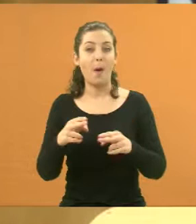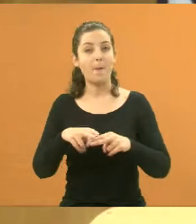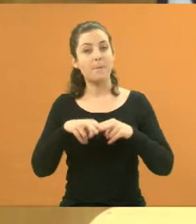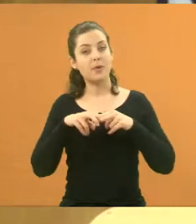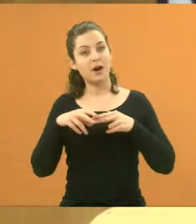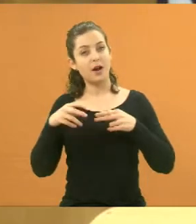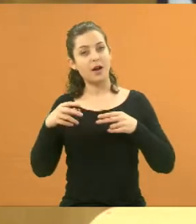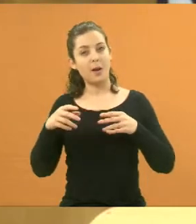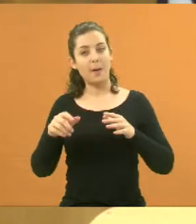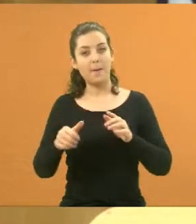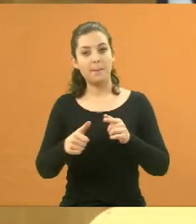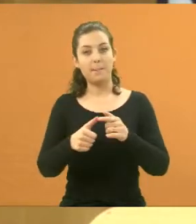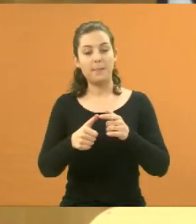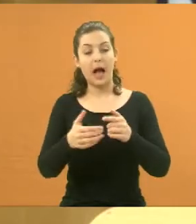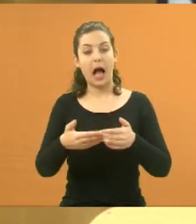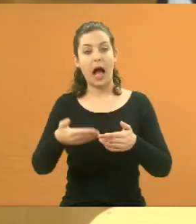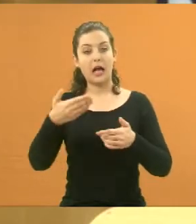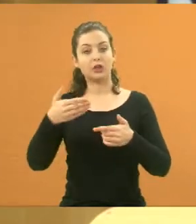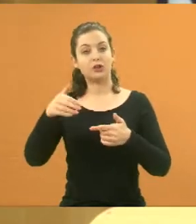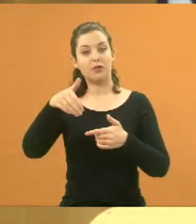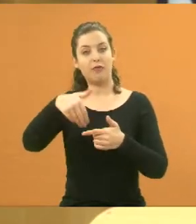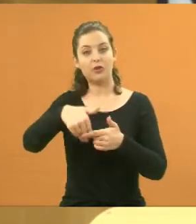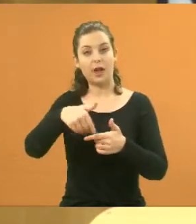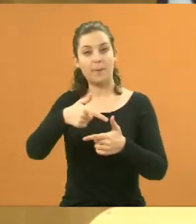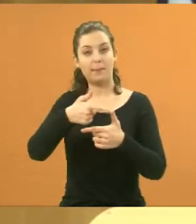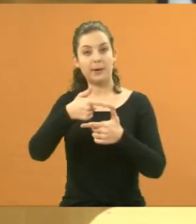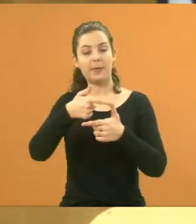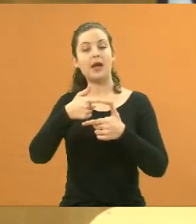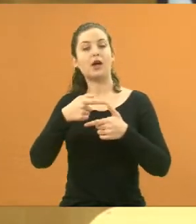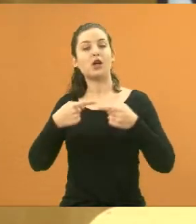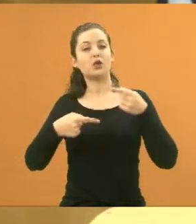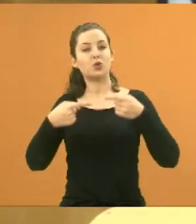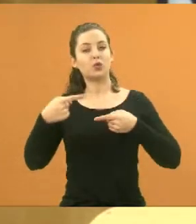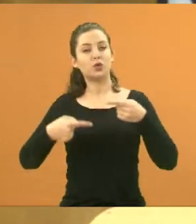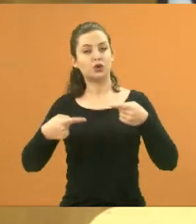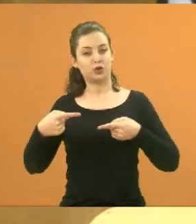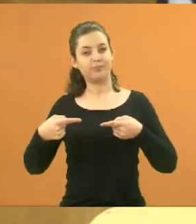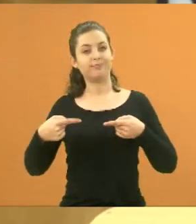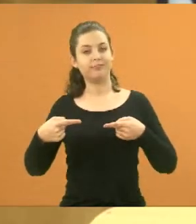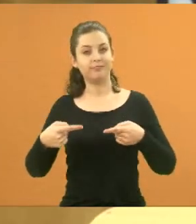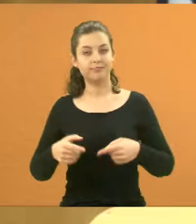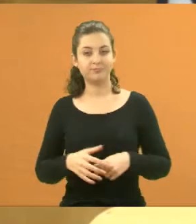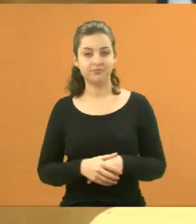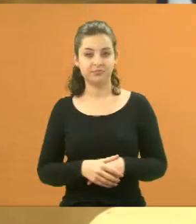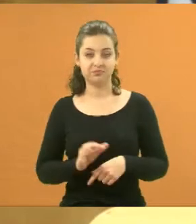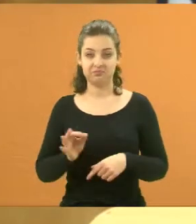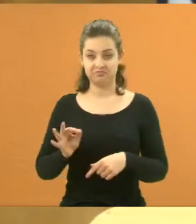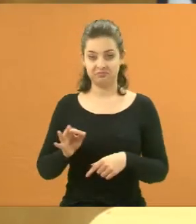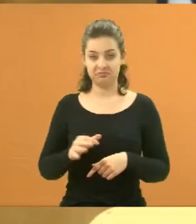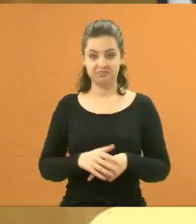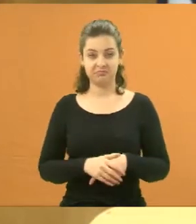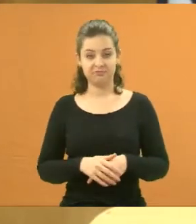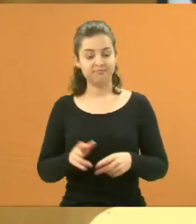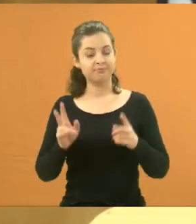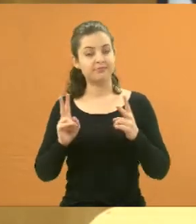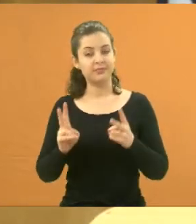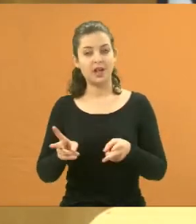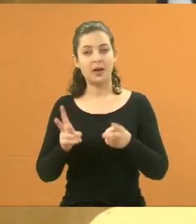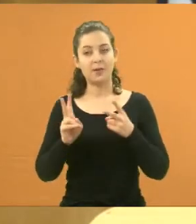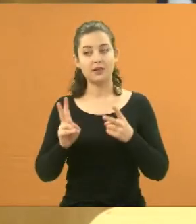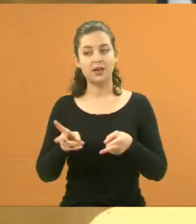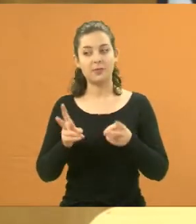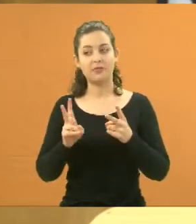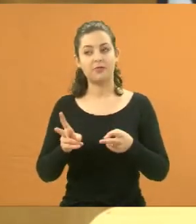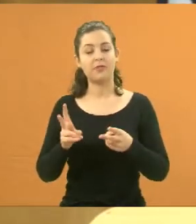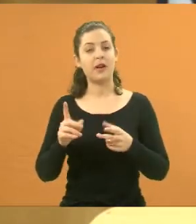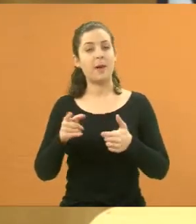defendo, antes de votar qualquer projeto, a gente ter um tempo para sentar e discutir ele, né? Eu estou sempre falando, batendo nessa tecla.